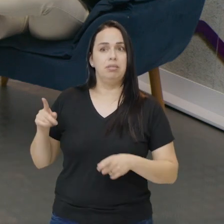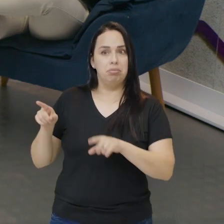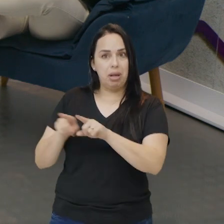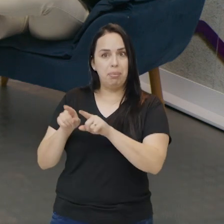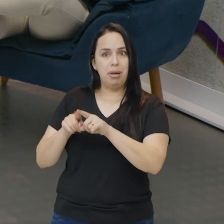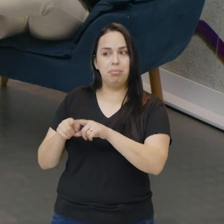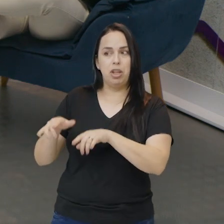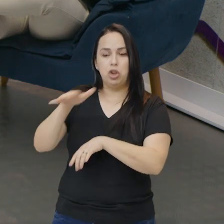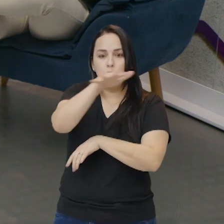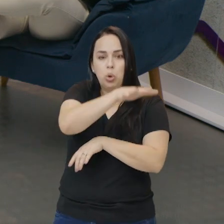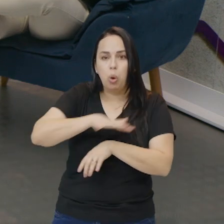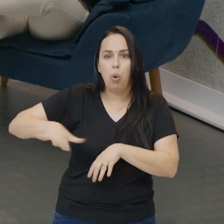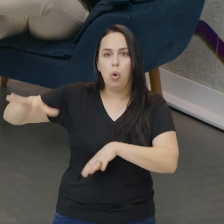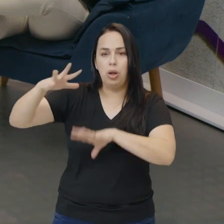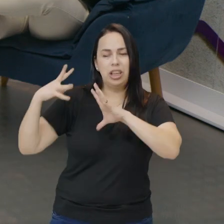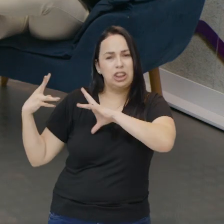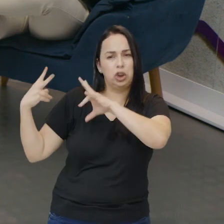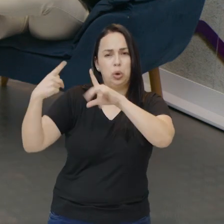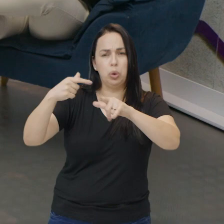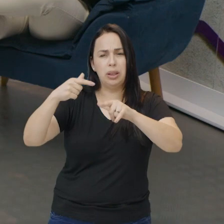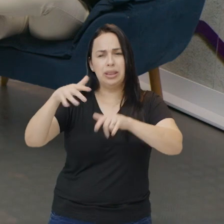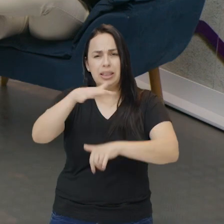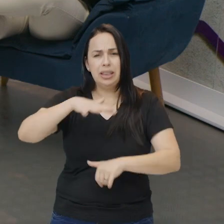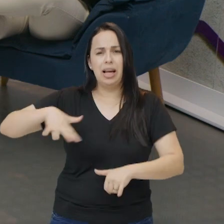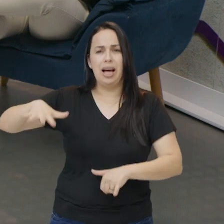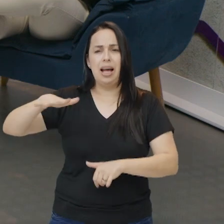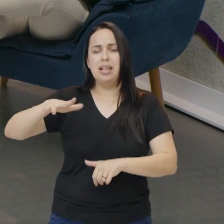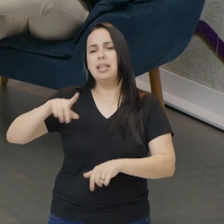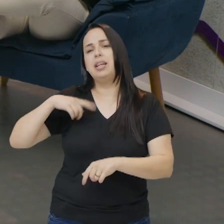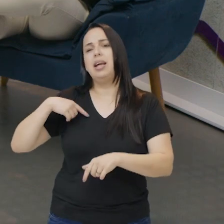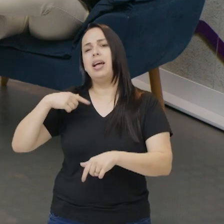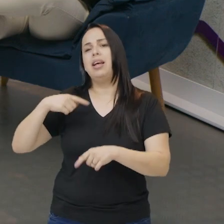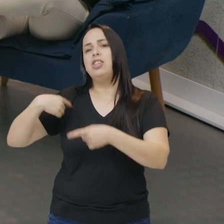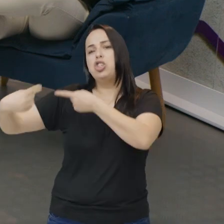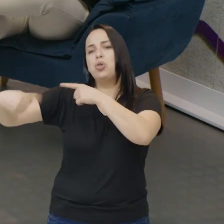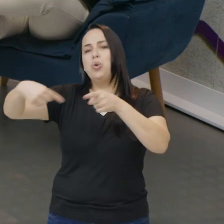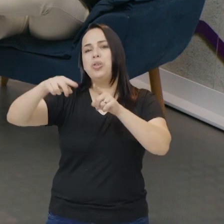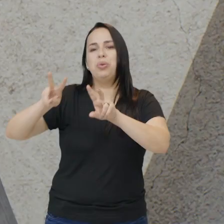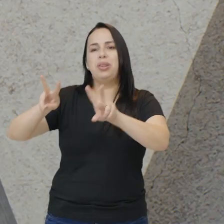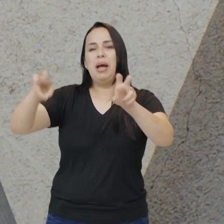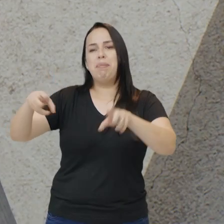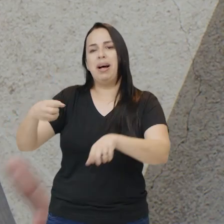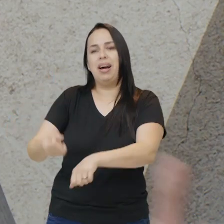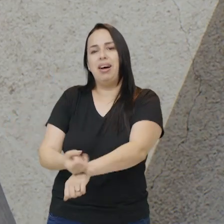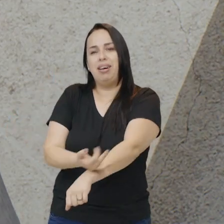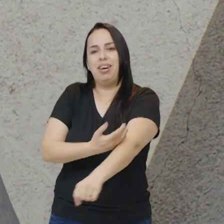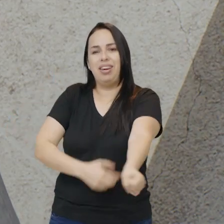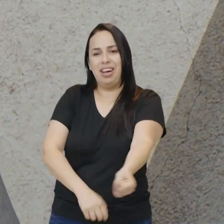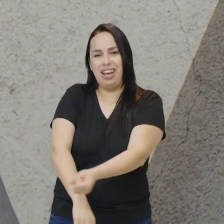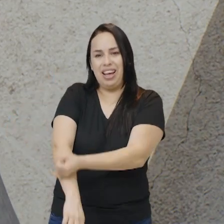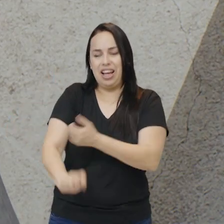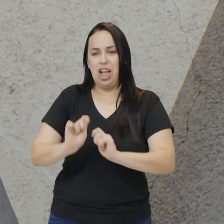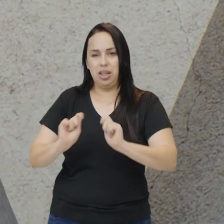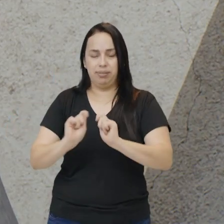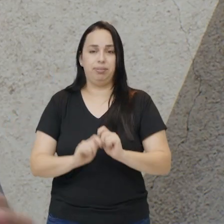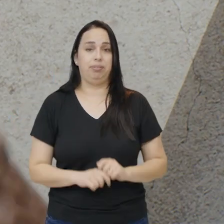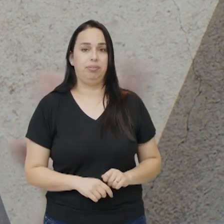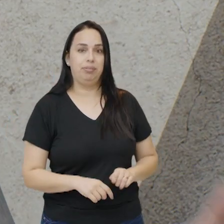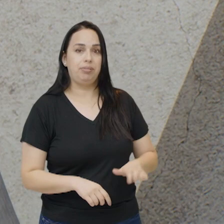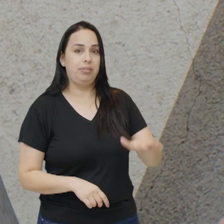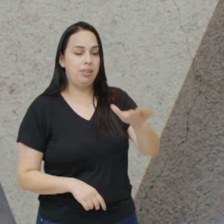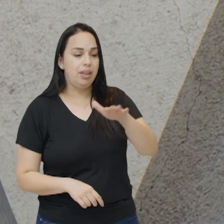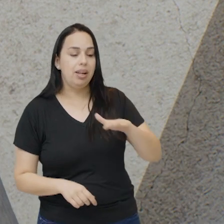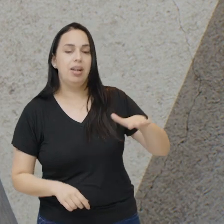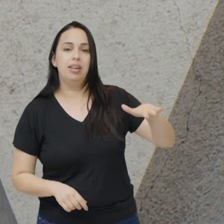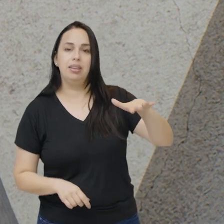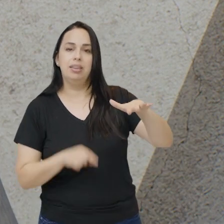sendo discutido em todas as áreas, né? Inteligência emocional. Eu sempre falo que é um dos setores mais inclusivos que a gente tem, né? Ou um